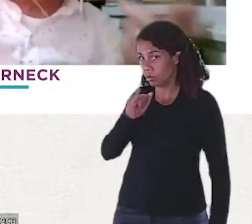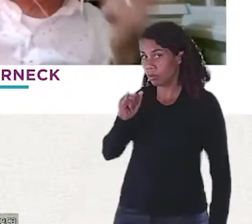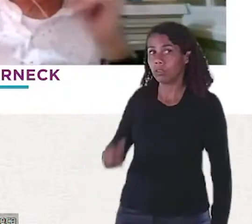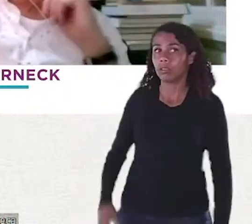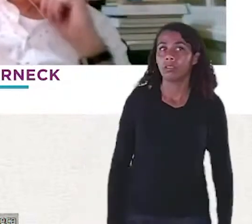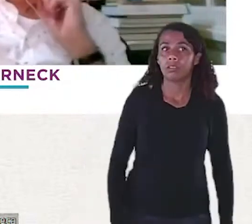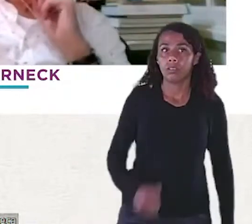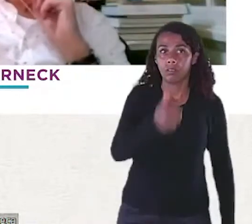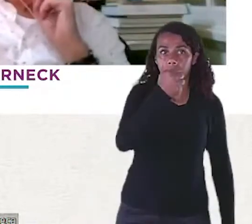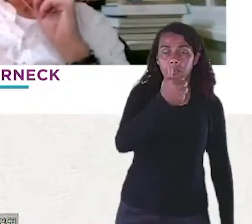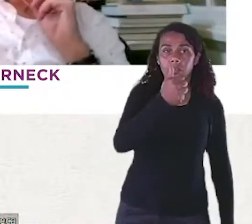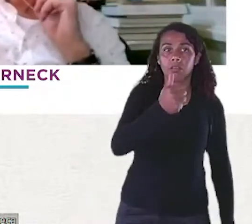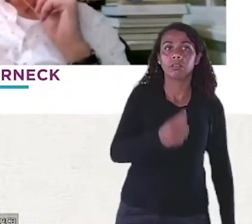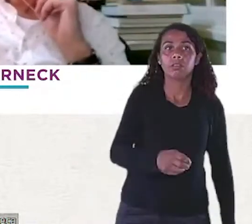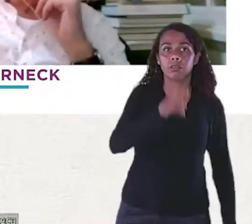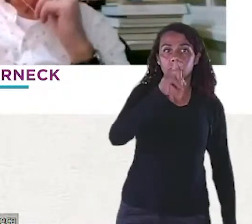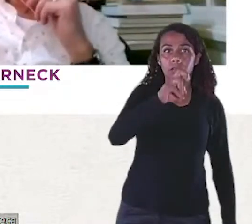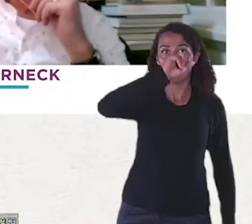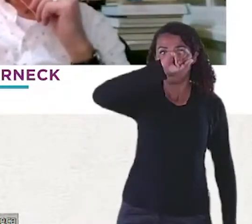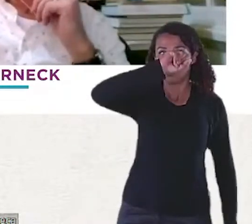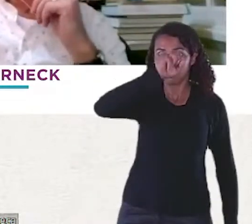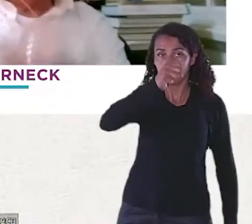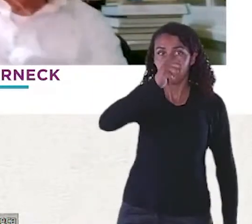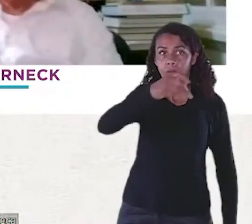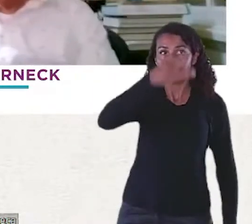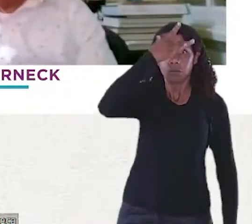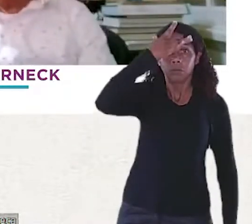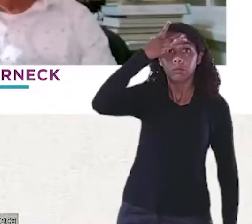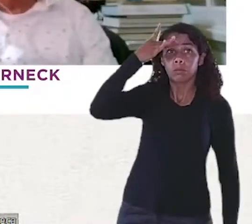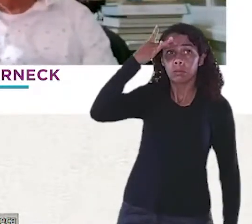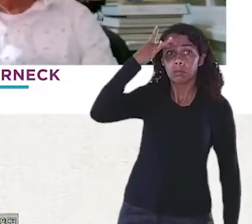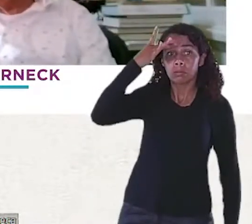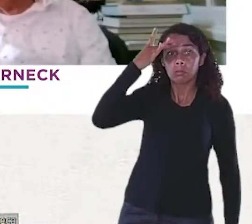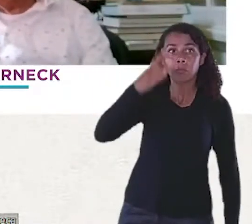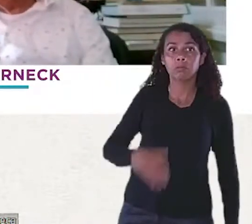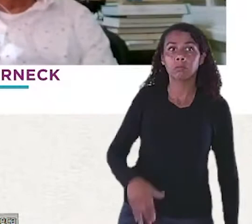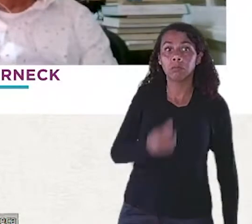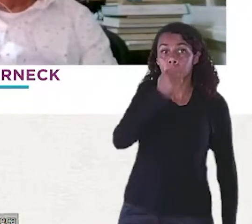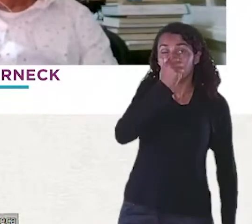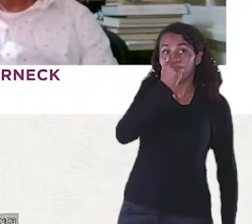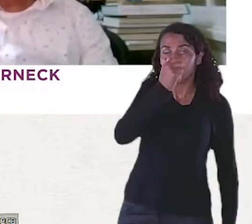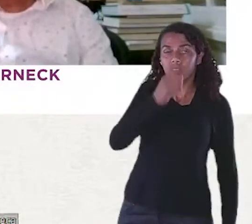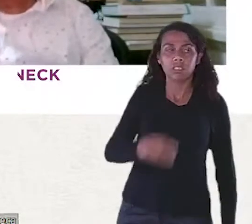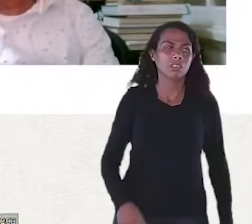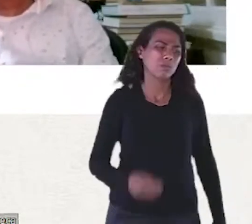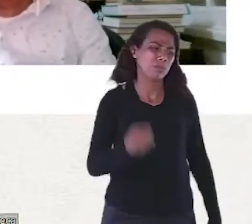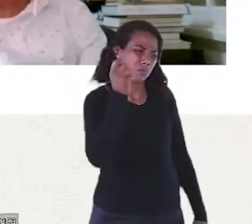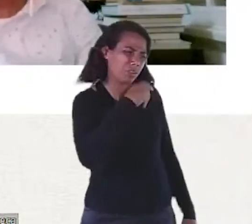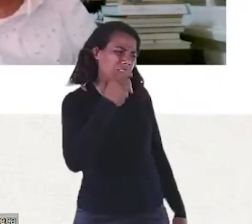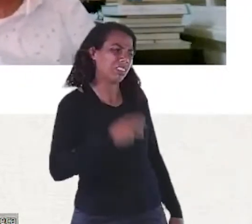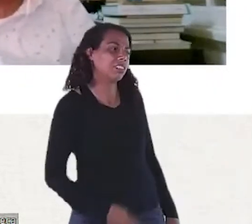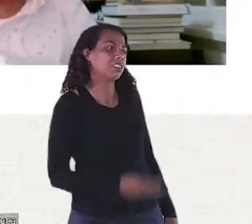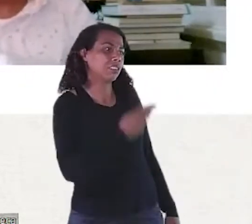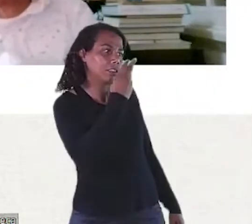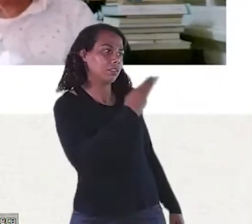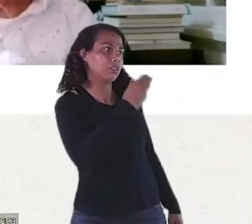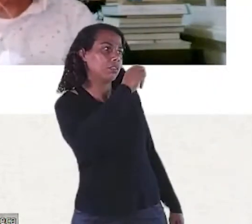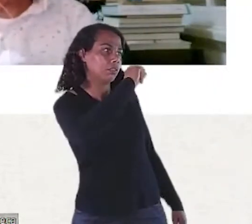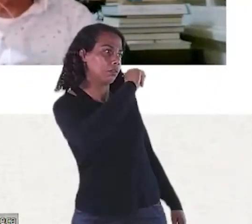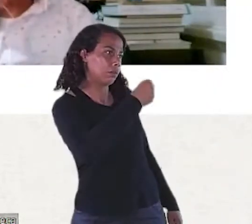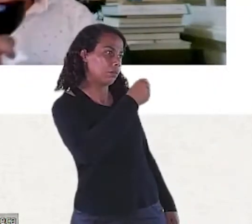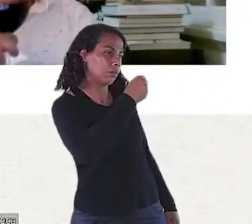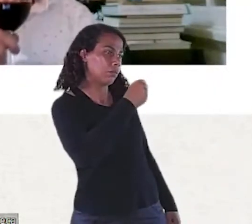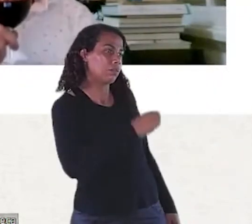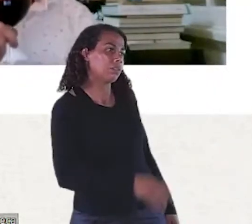Mentira, eu ouvi falar 38 aí. Mas o negócio é legal, nem sempre fica com pouca gente na